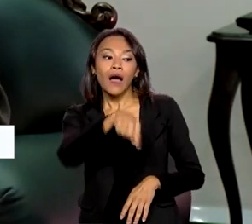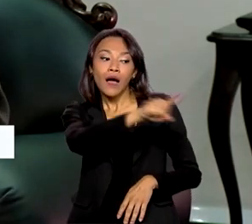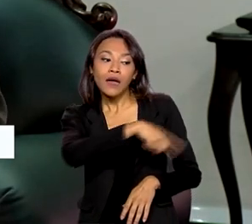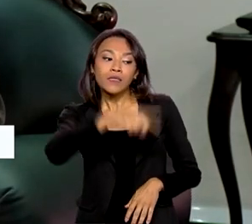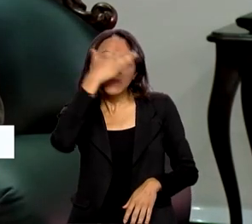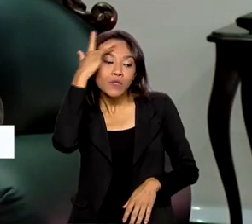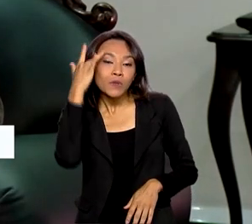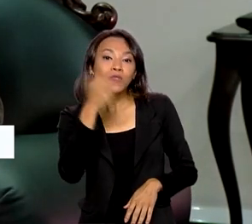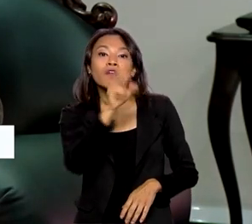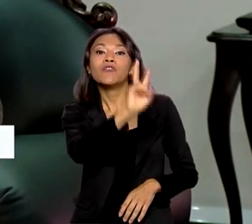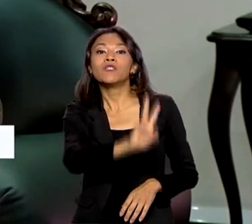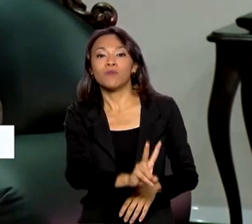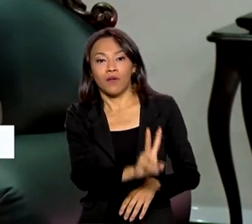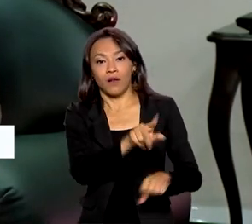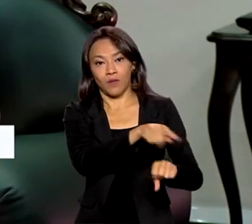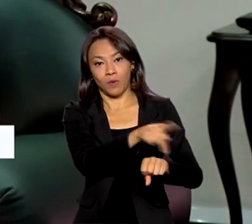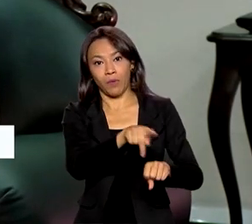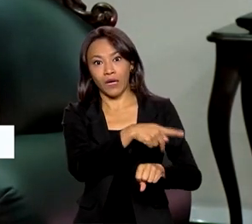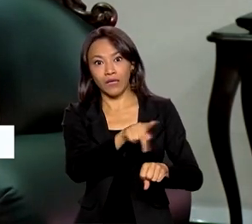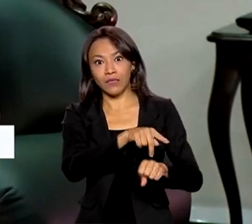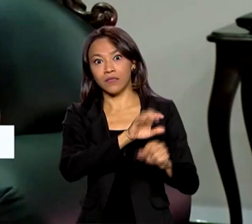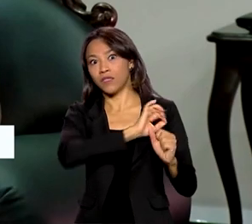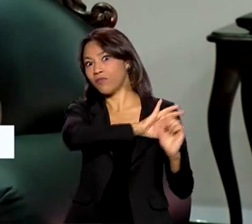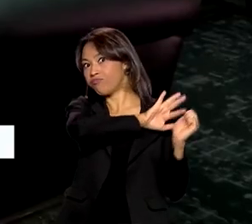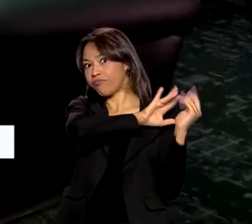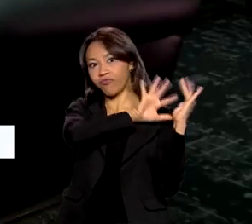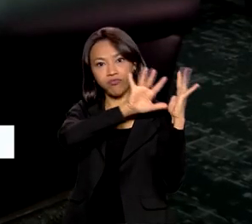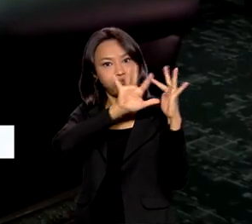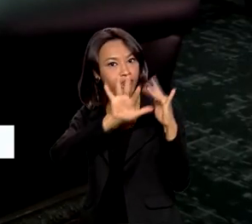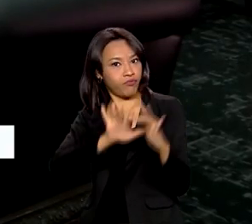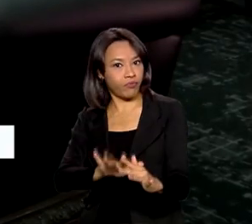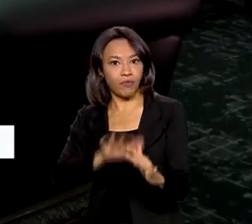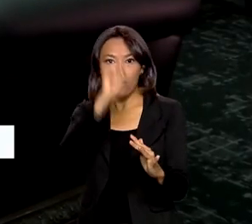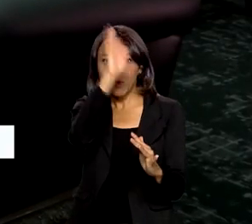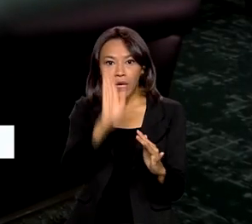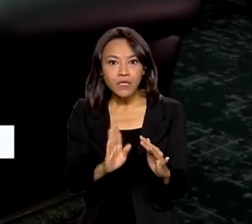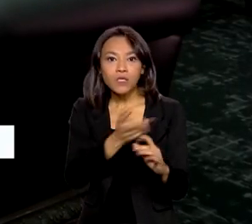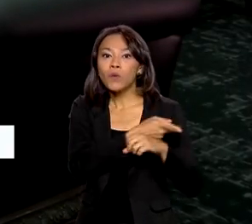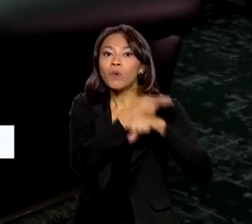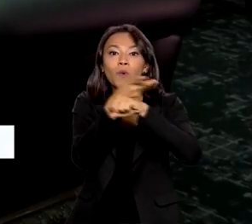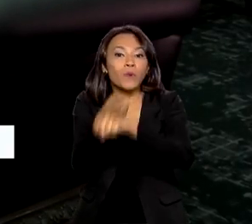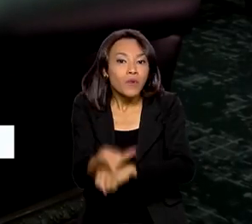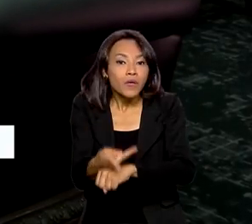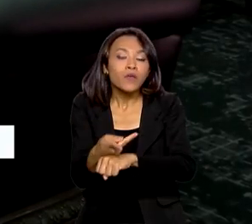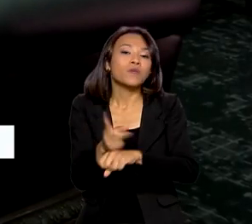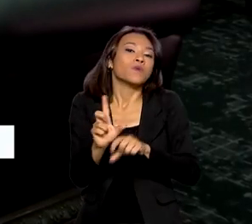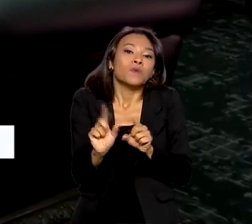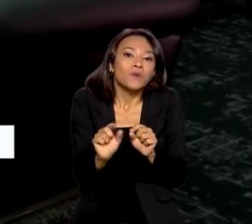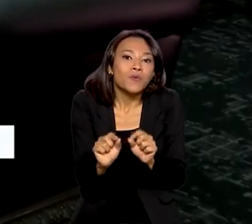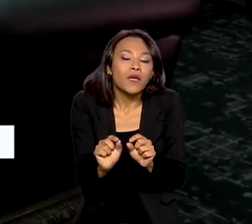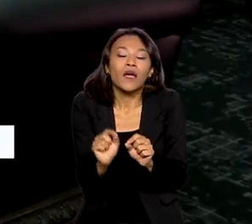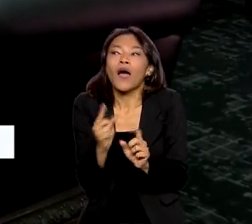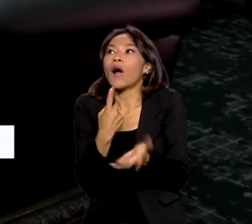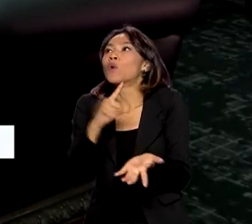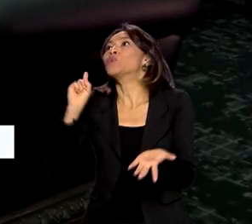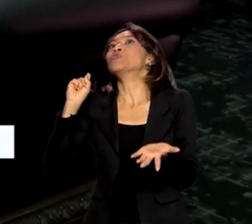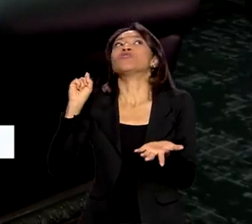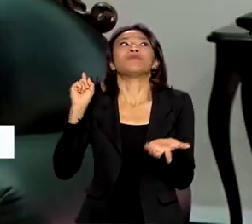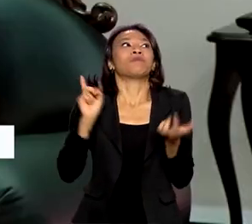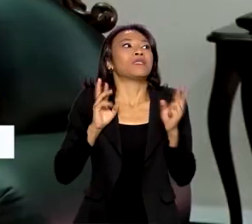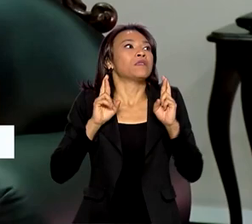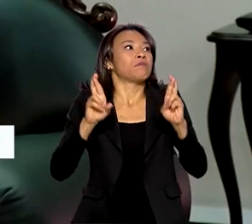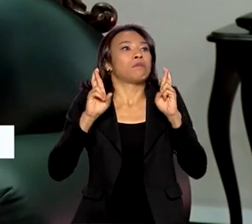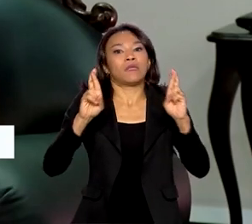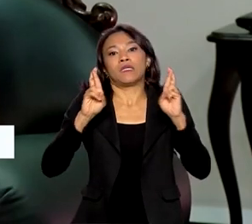venezuelano que vem desesperados para o Brasil procurando aqui a última talvez a última